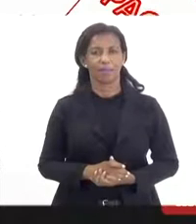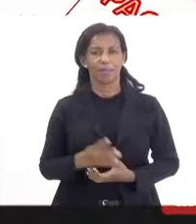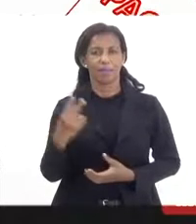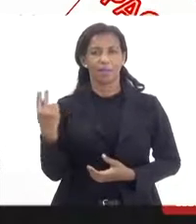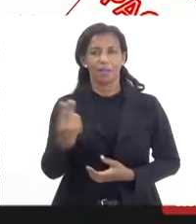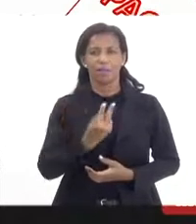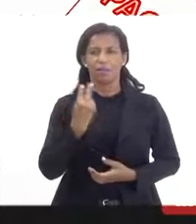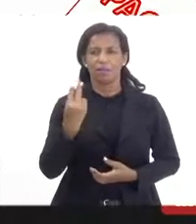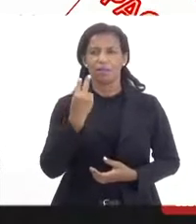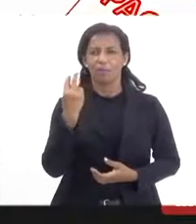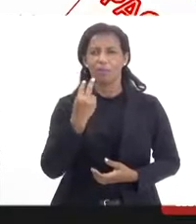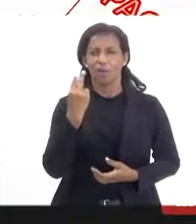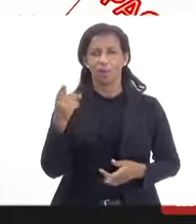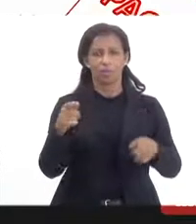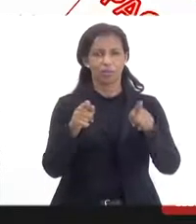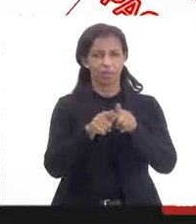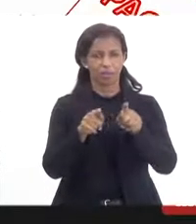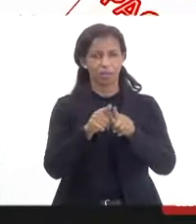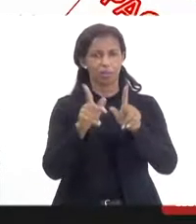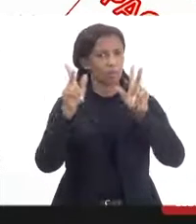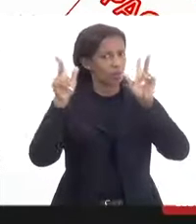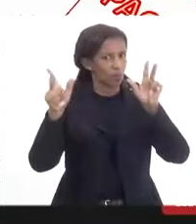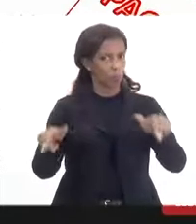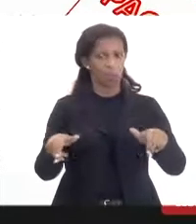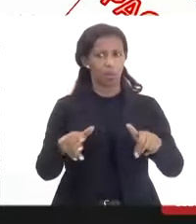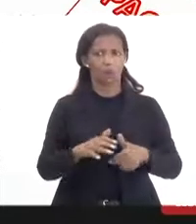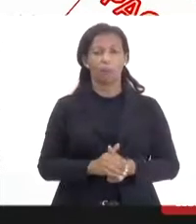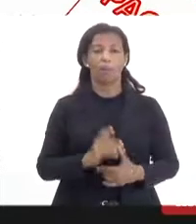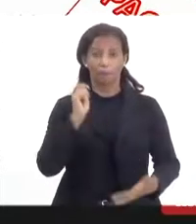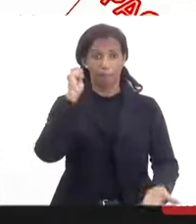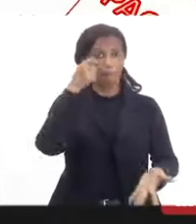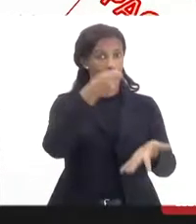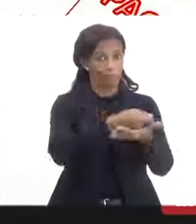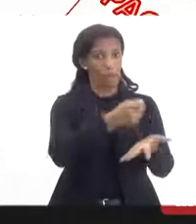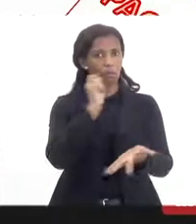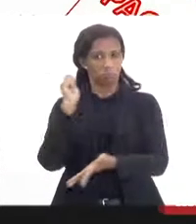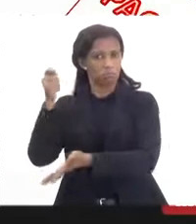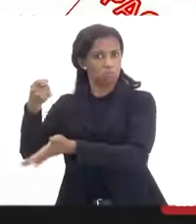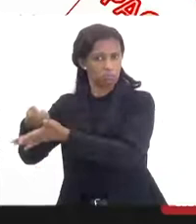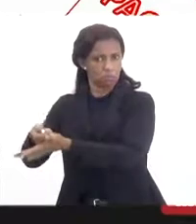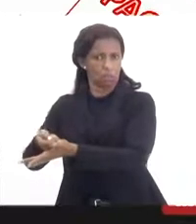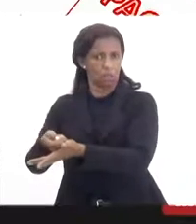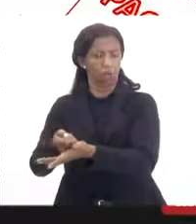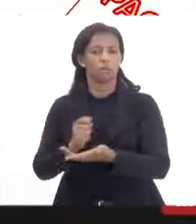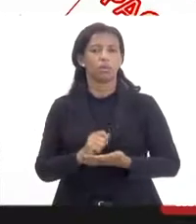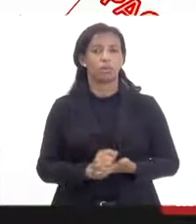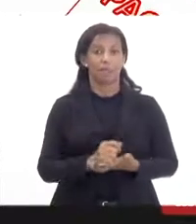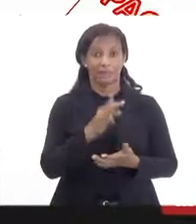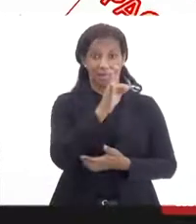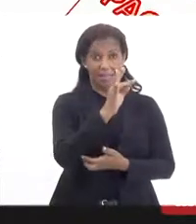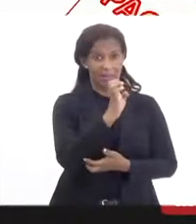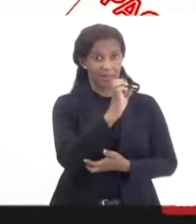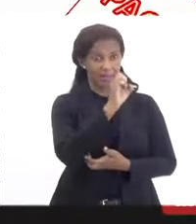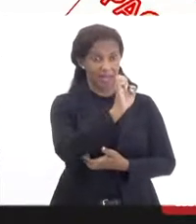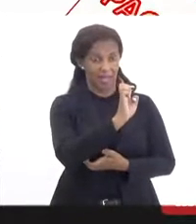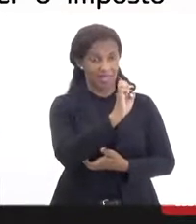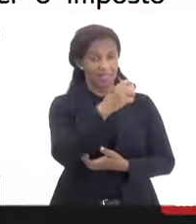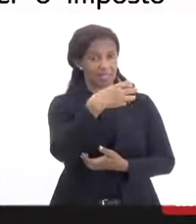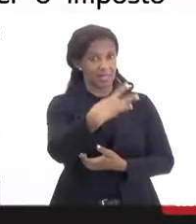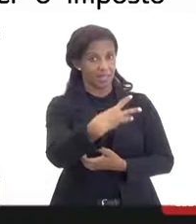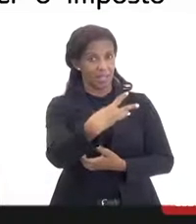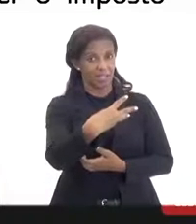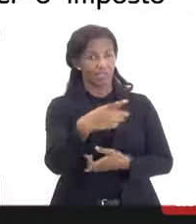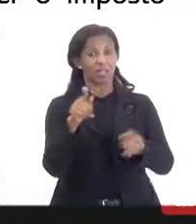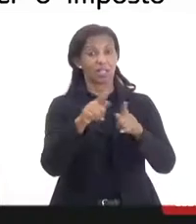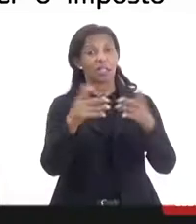Valor aqui de também a mesma coisa, pago e pago em relação à tese 3. E em relação à